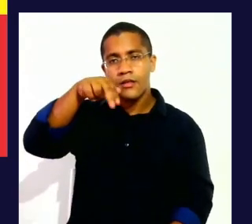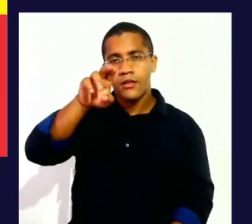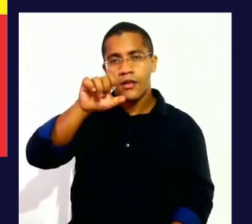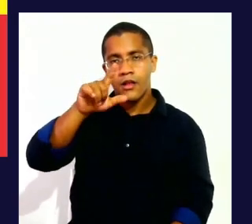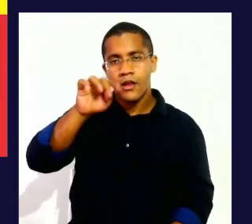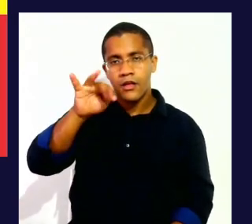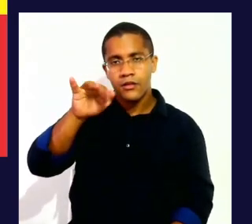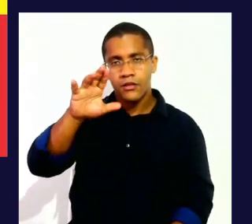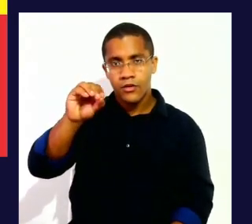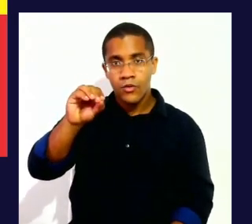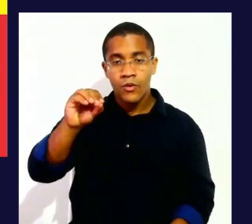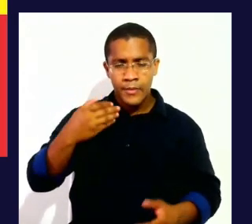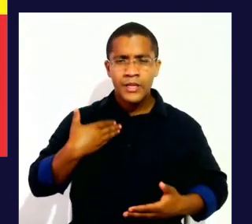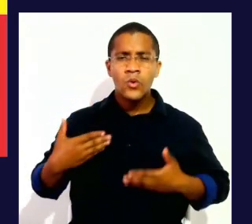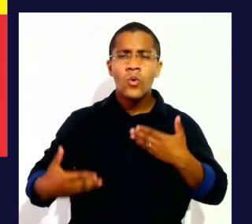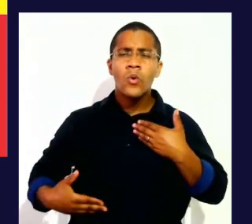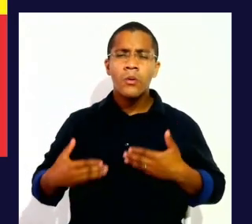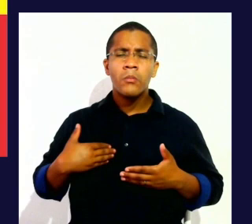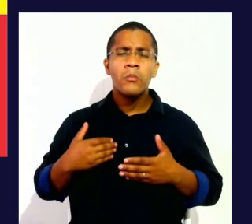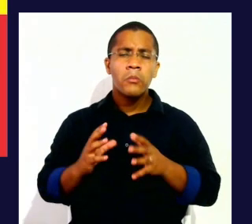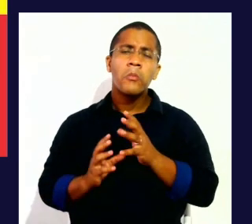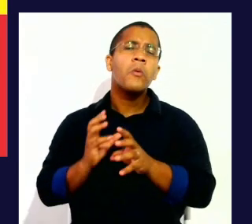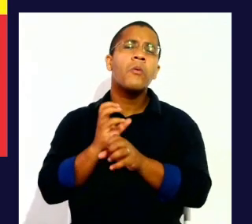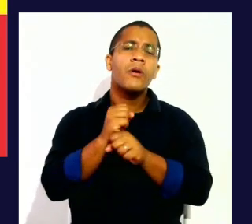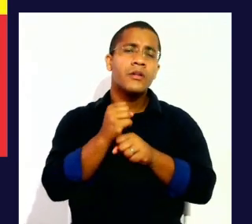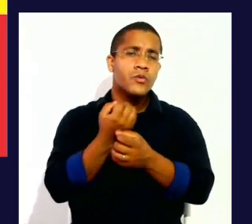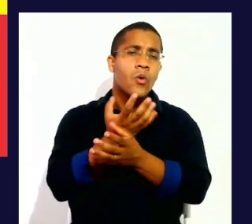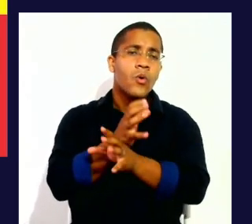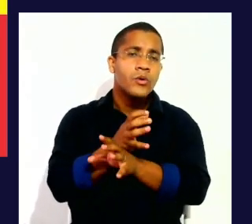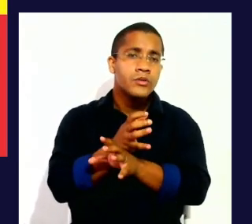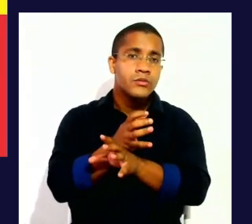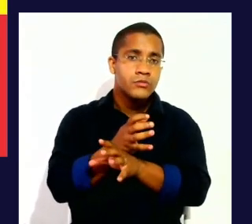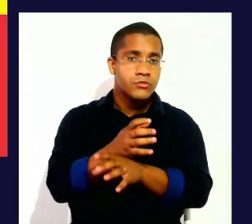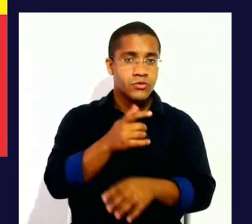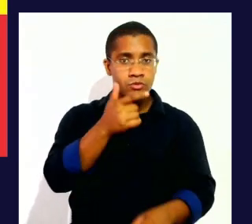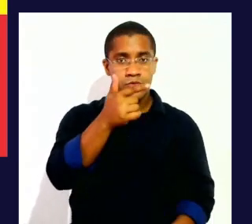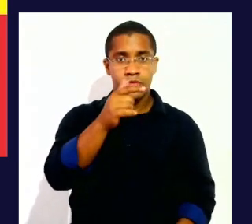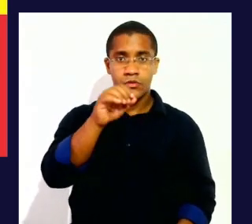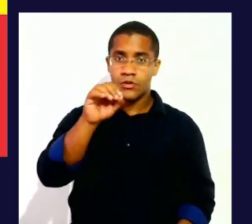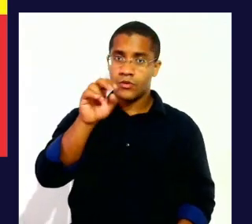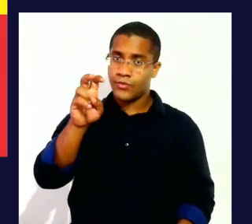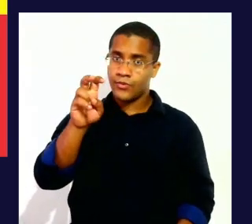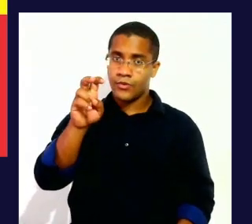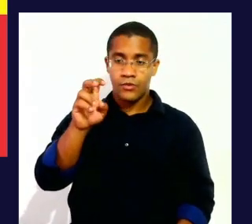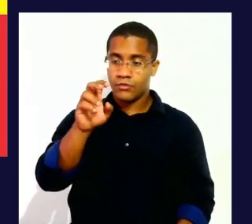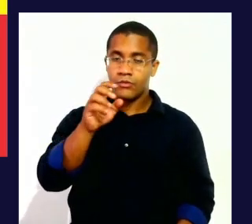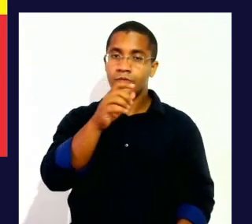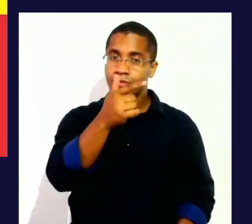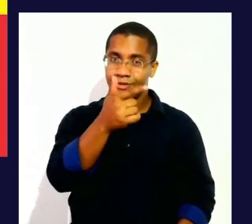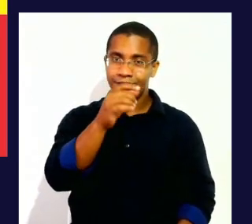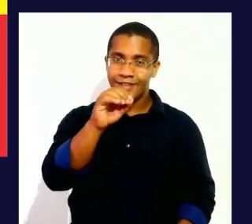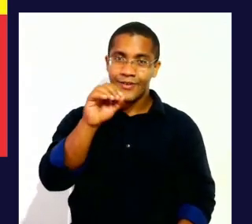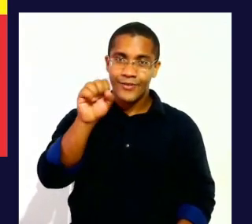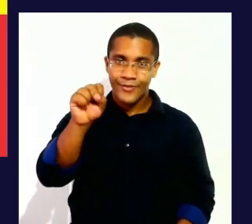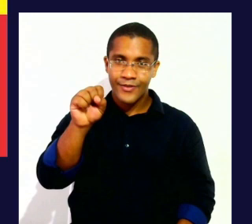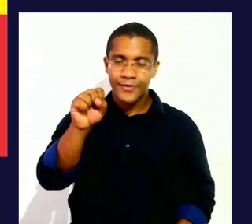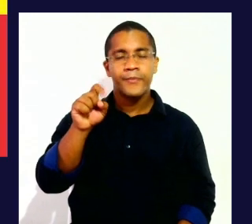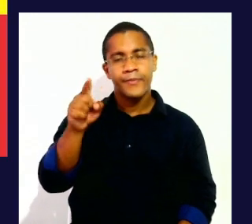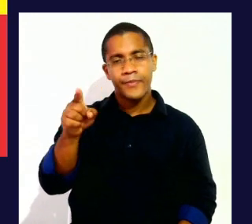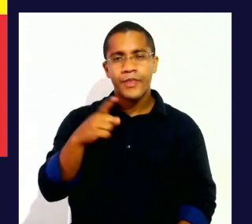corpo humano, existe 208 ossos no adulto, incluindo-se os